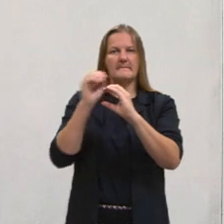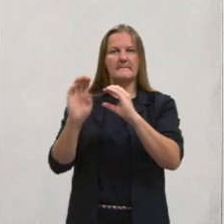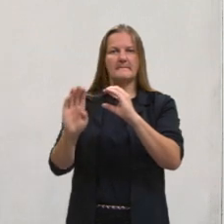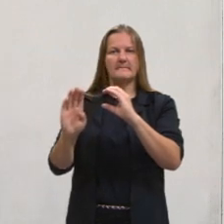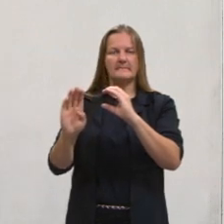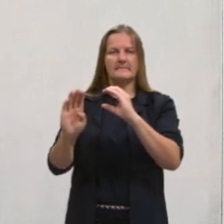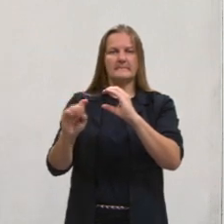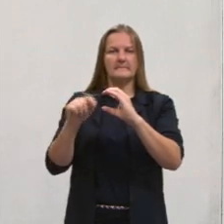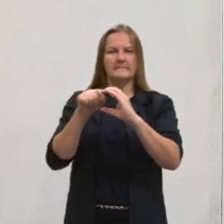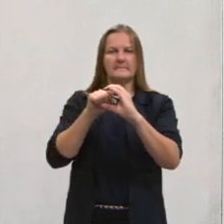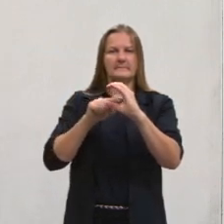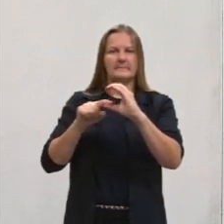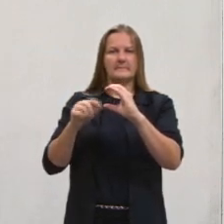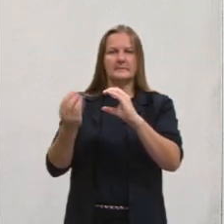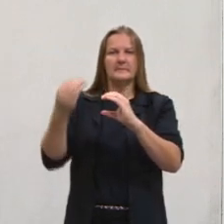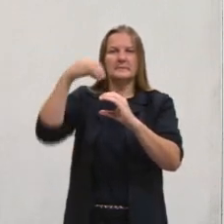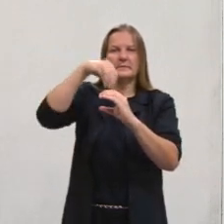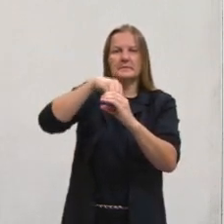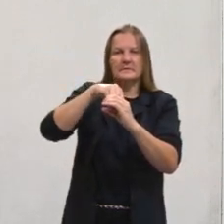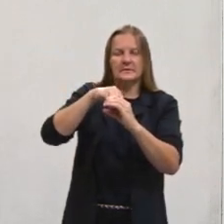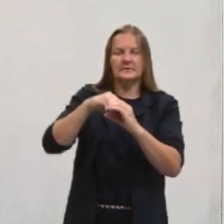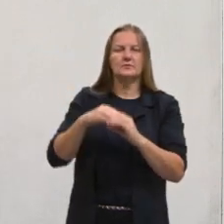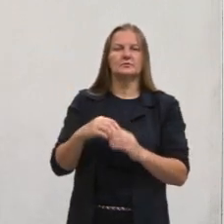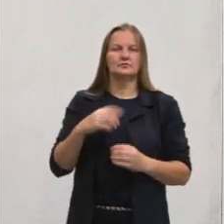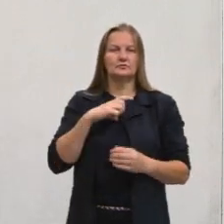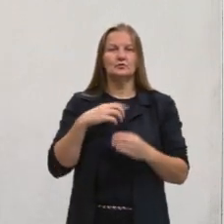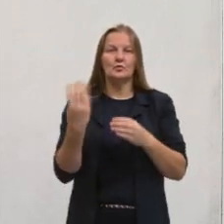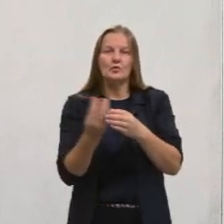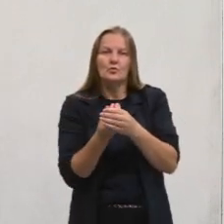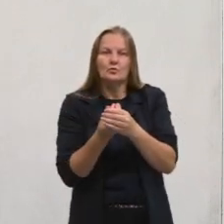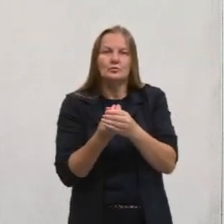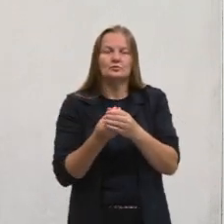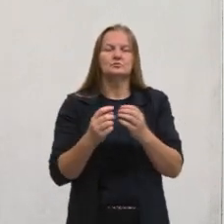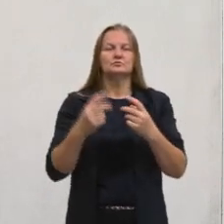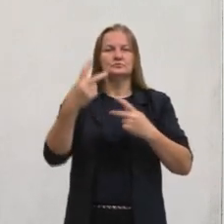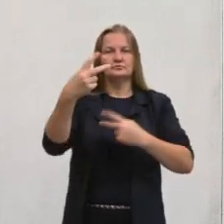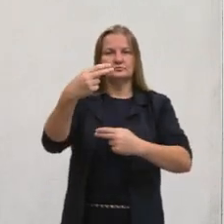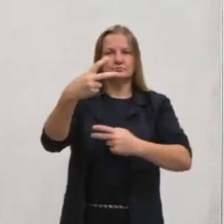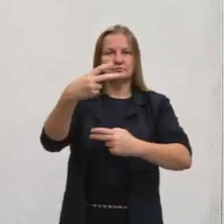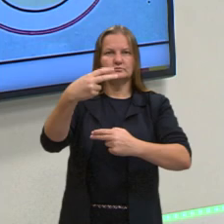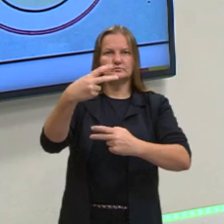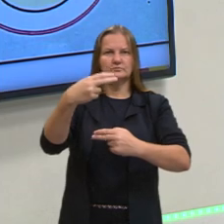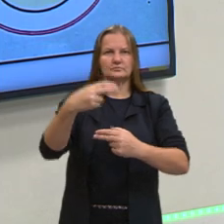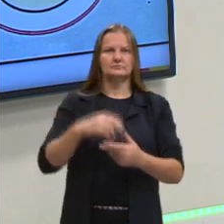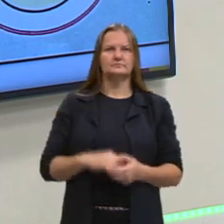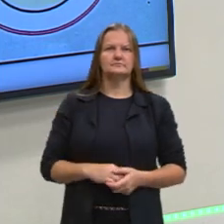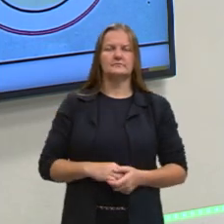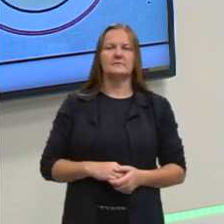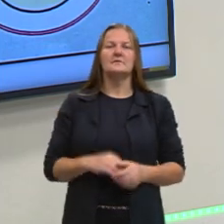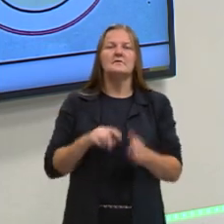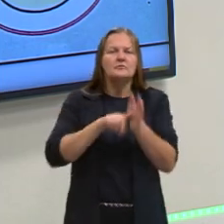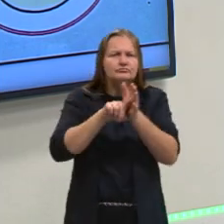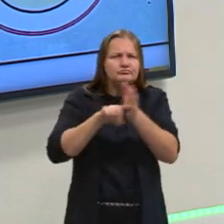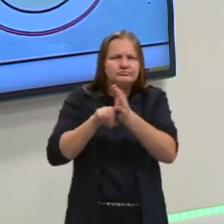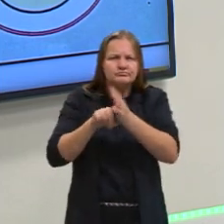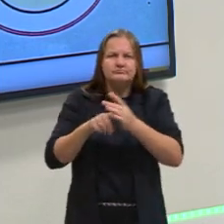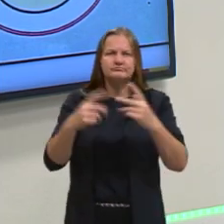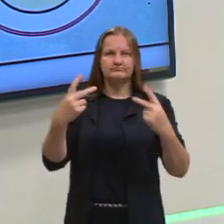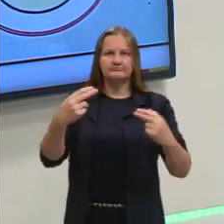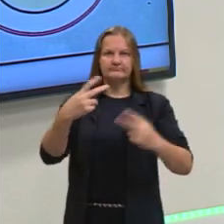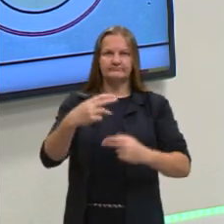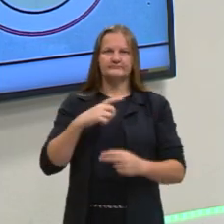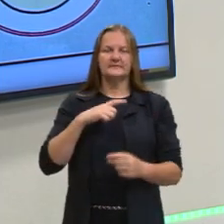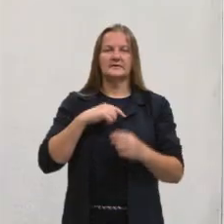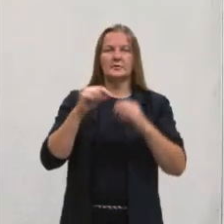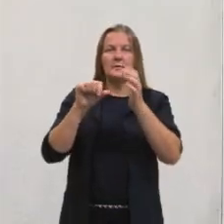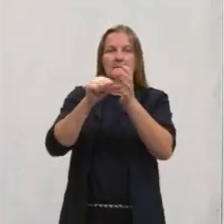três elementos aqui constam aqui dentro do B Basta fazer essa verificação sim cada